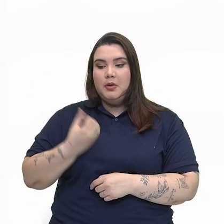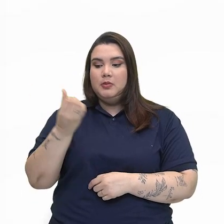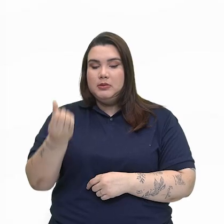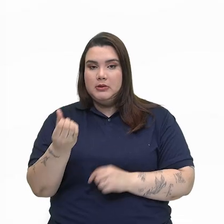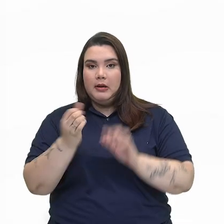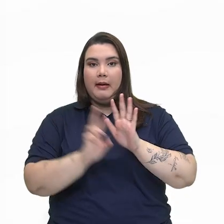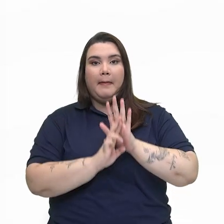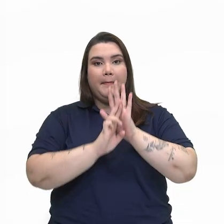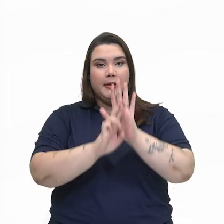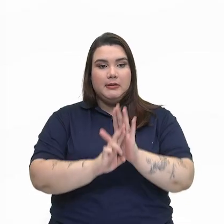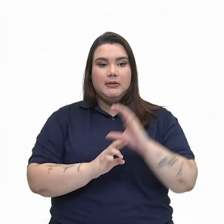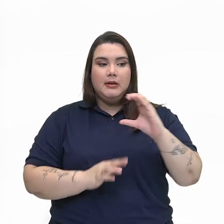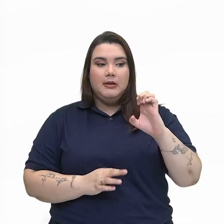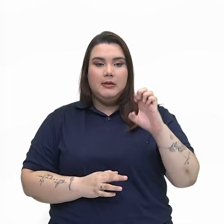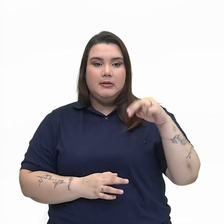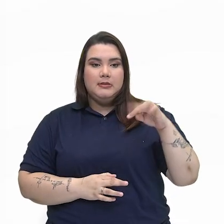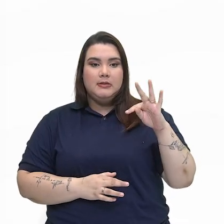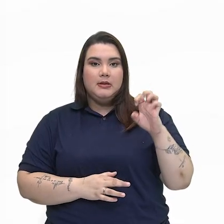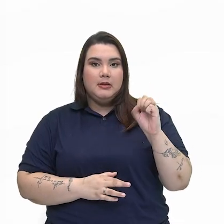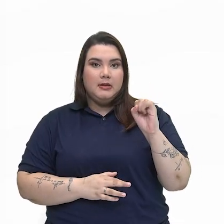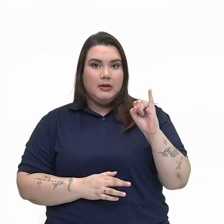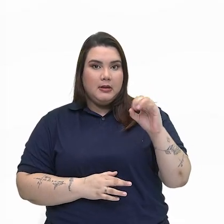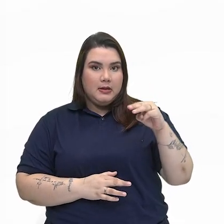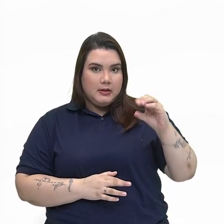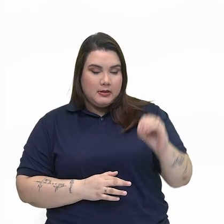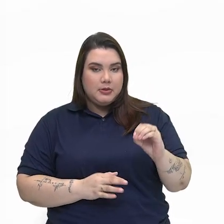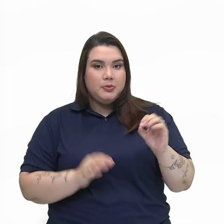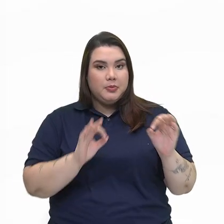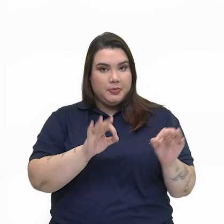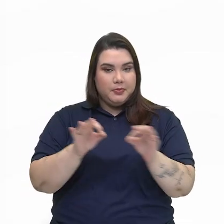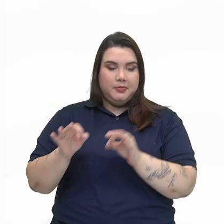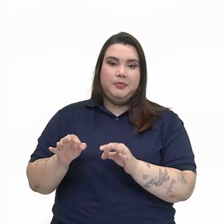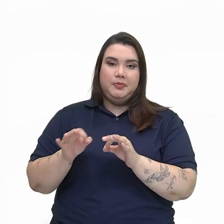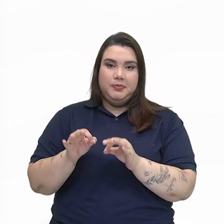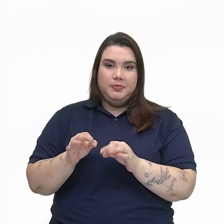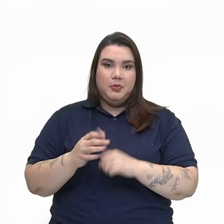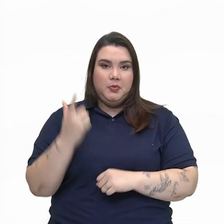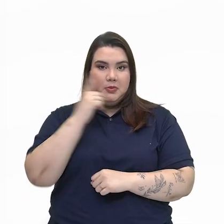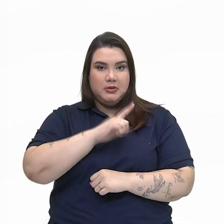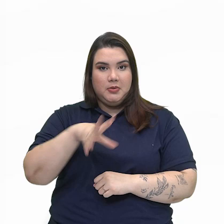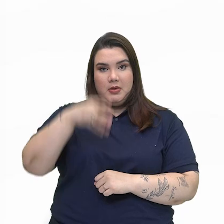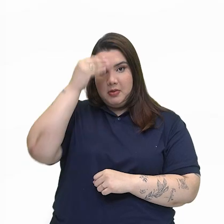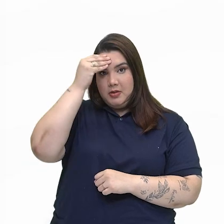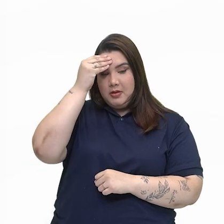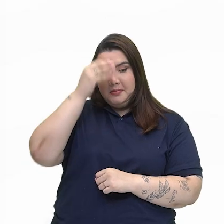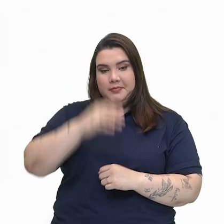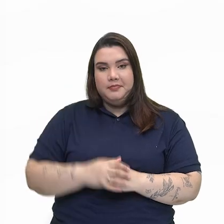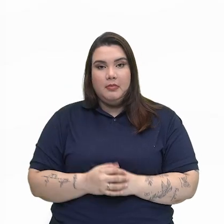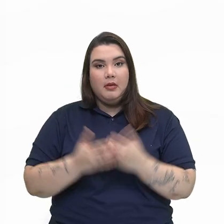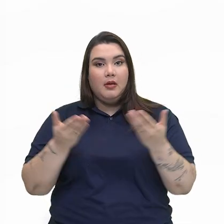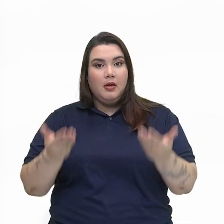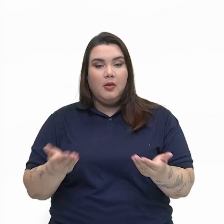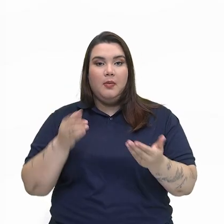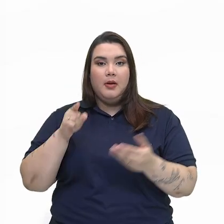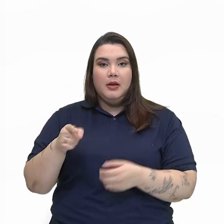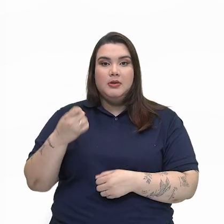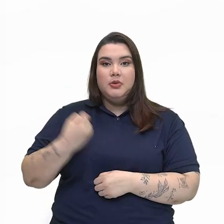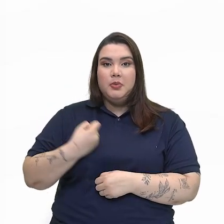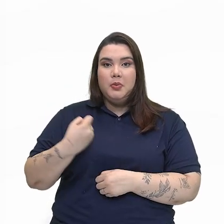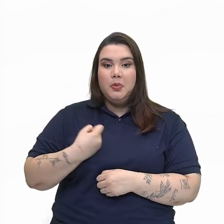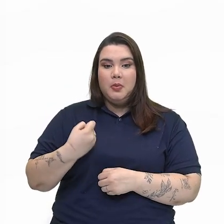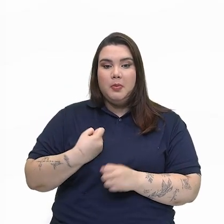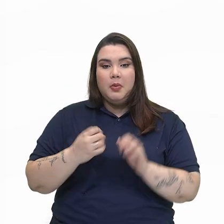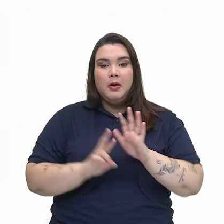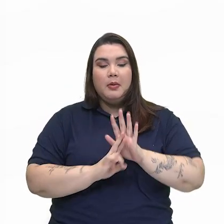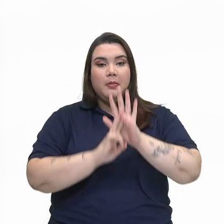o algarismo? Ela é ocupada pelo algarismo 6. Aí você tem aí, neste caso,